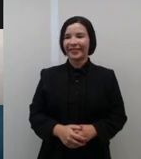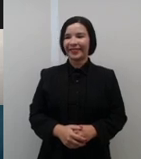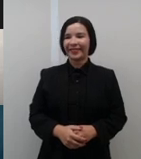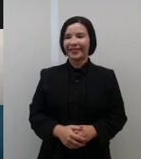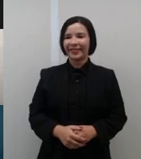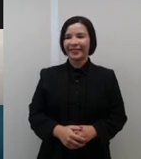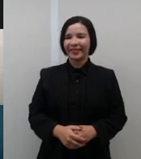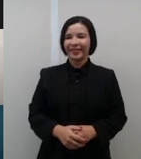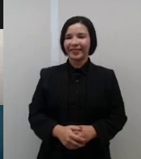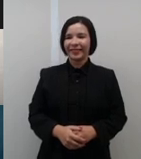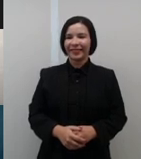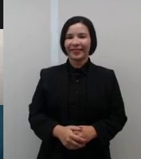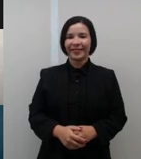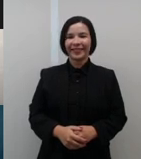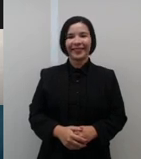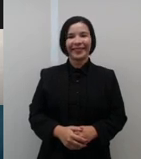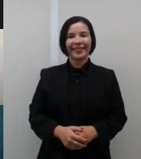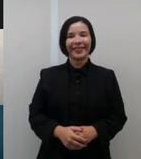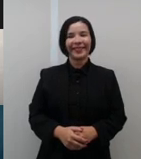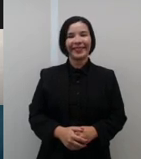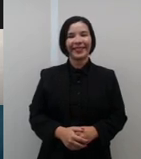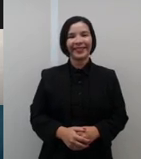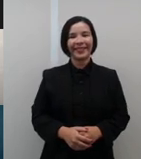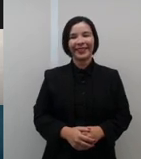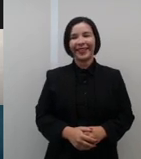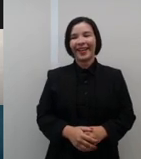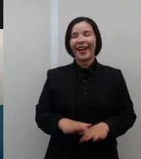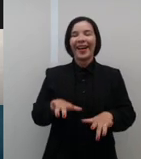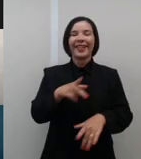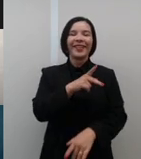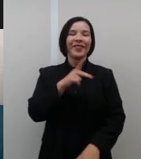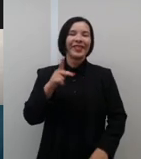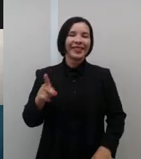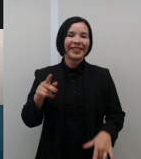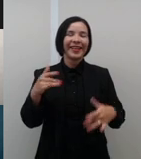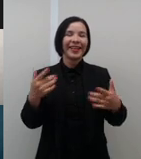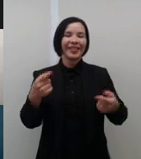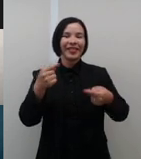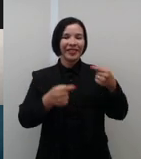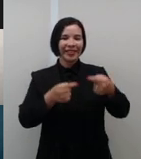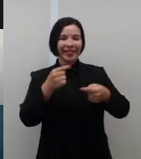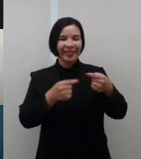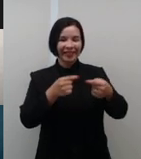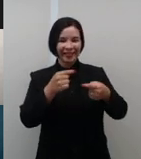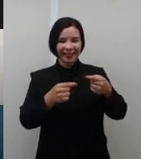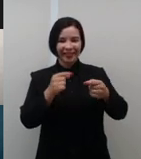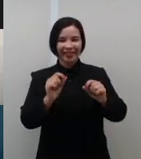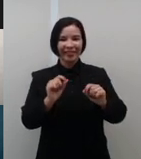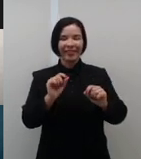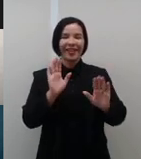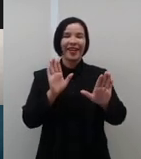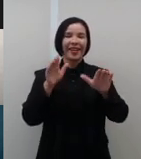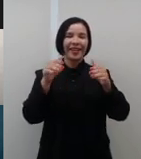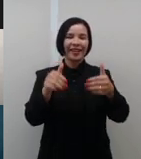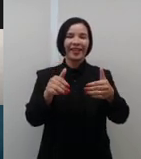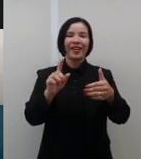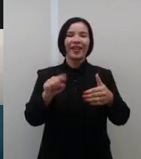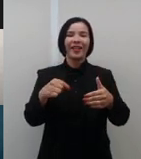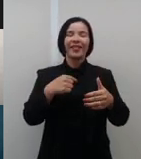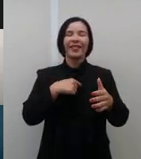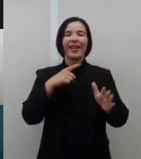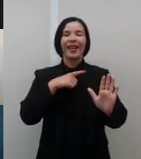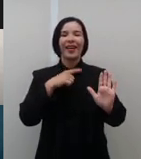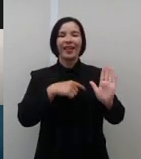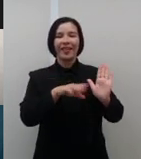Tá certo. Presidente, então, a hipótese dos óbitos cursos de eficácia de alienação excessiva de imóvel, conforme assentado no quadro